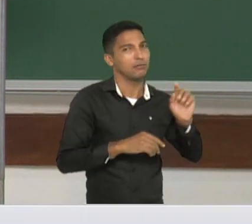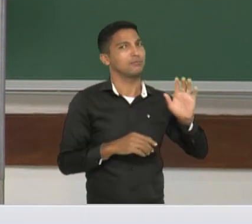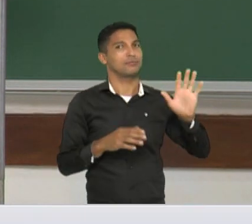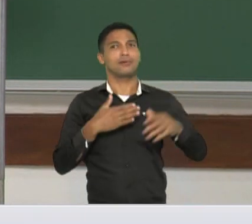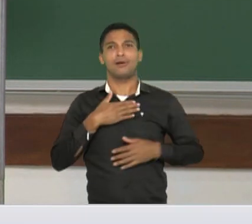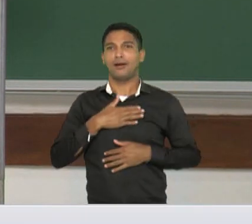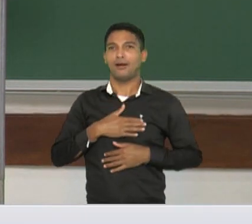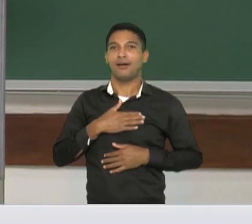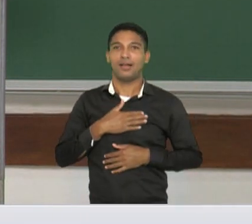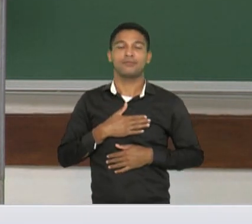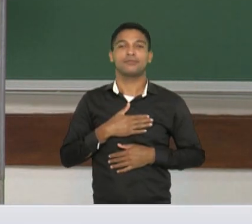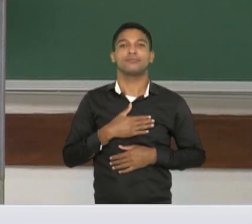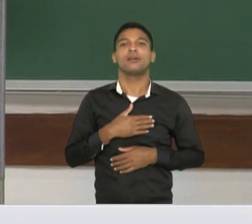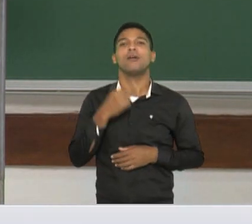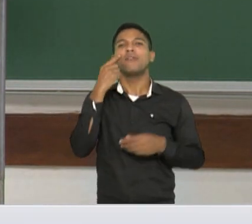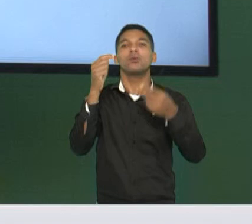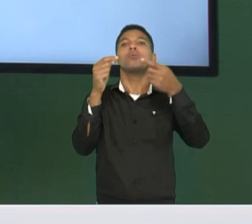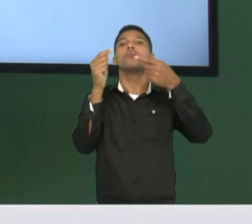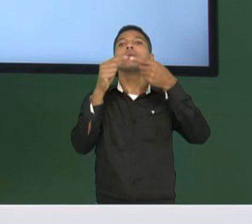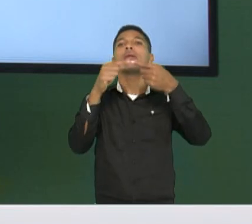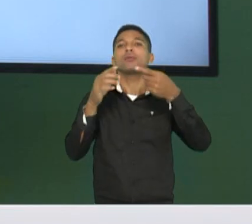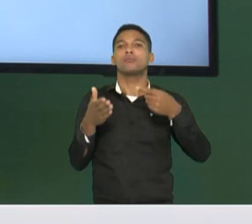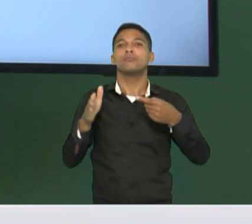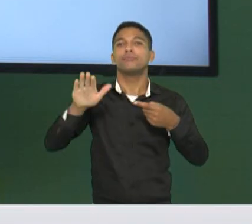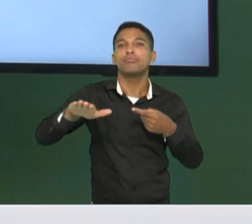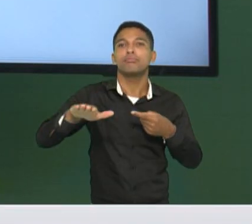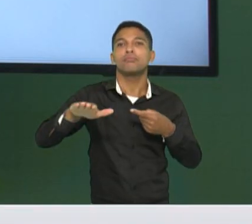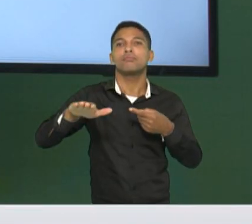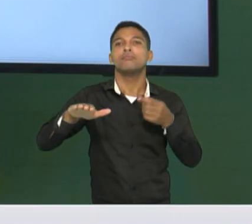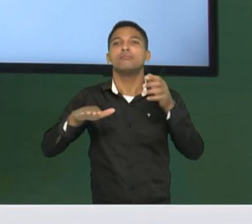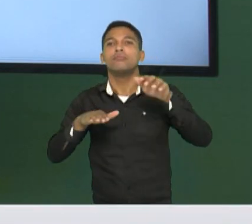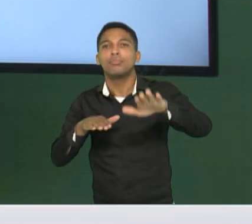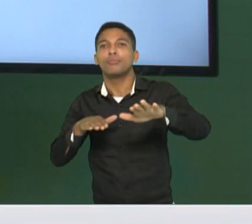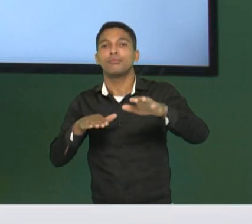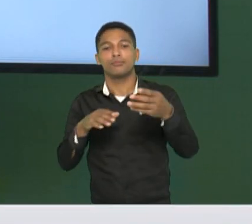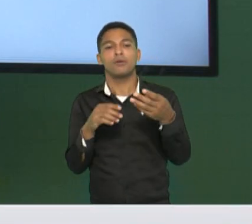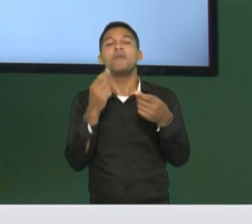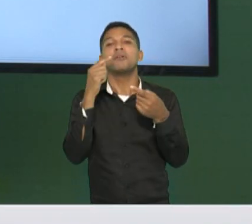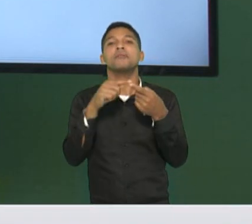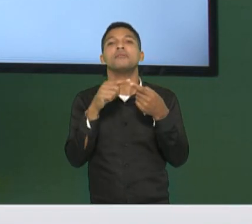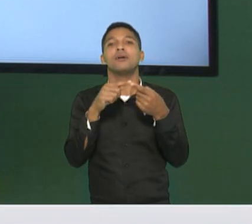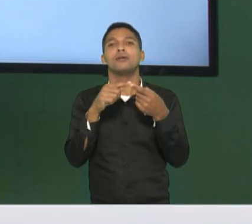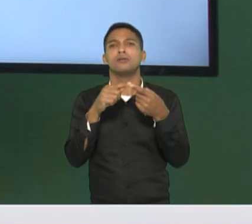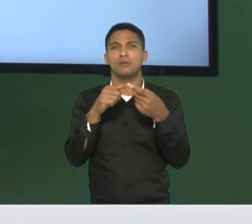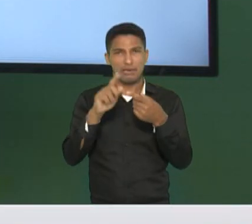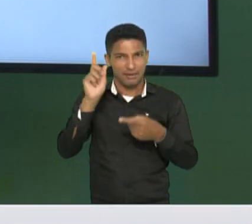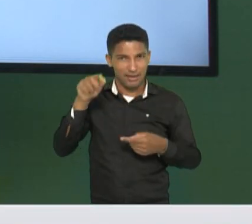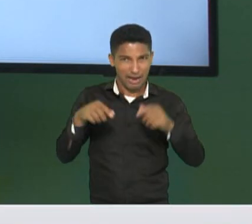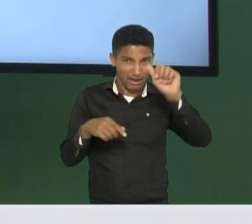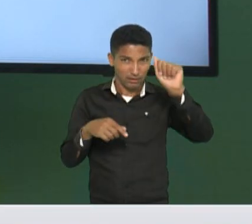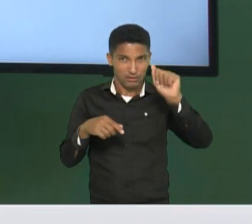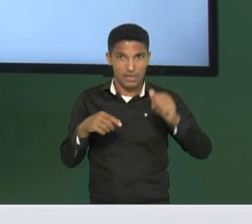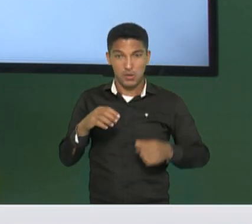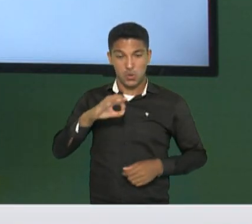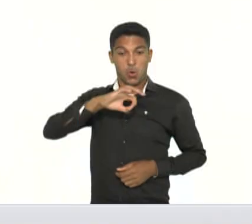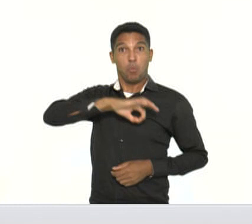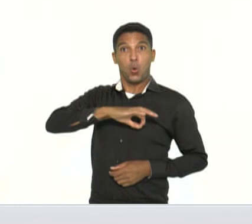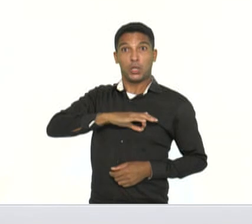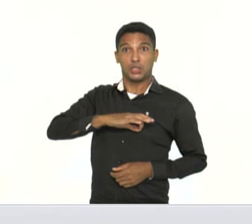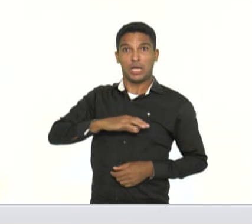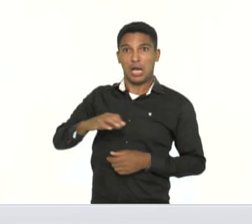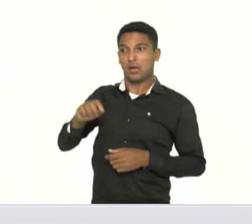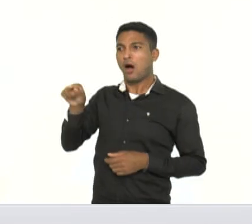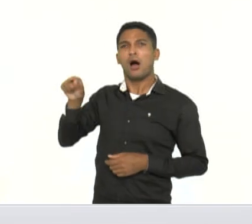estiver incomodando? O que você tem que fazer? Olha lá, letra A, chamar a polícia. Letra B, conversar primeiramente com o vizinho.